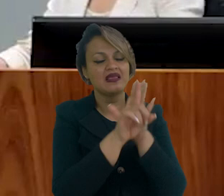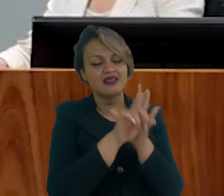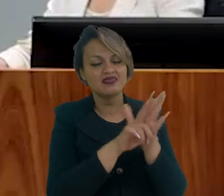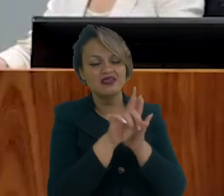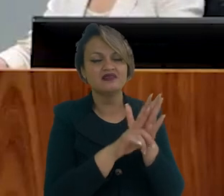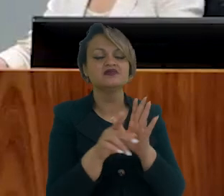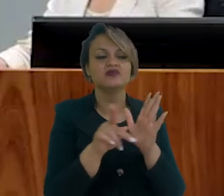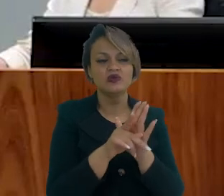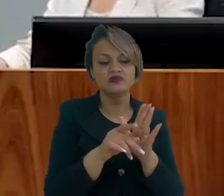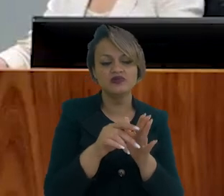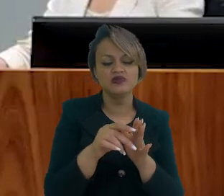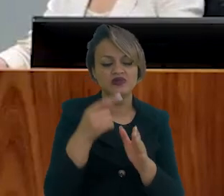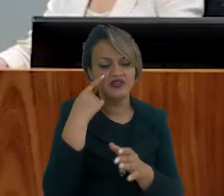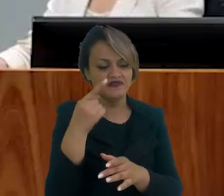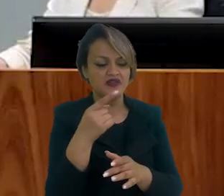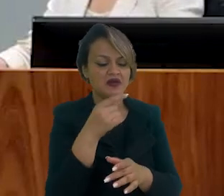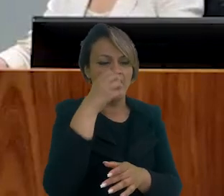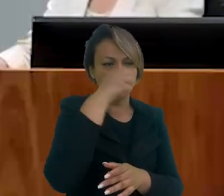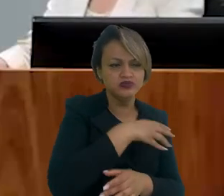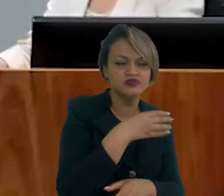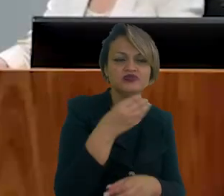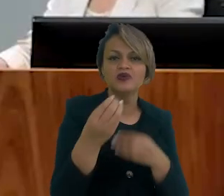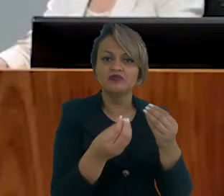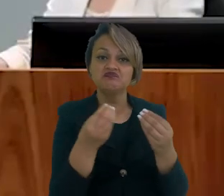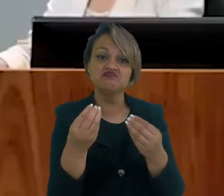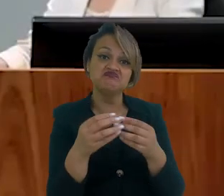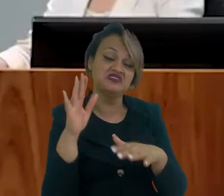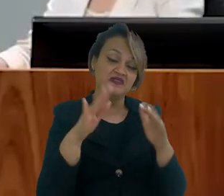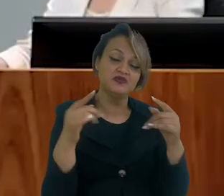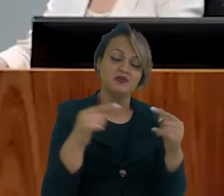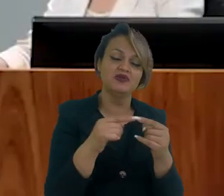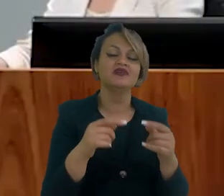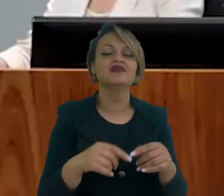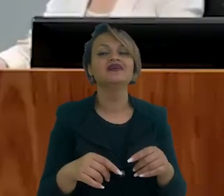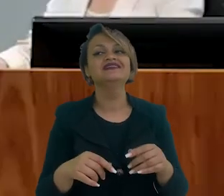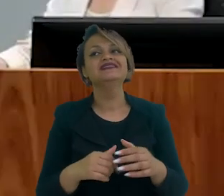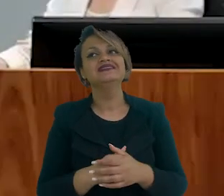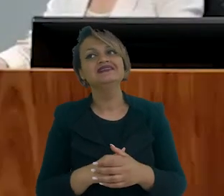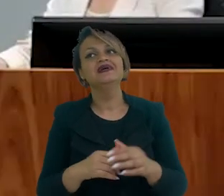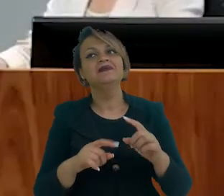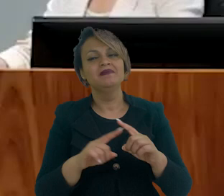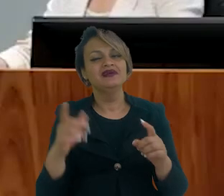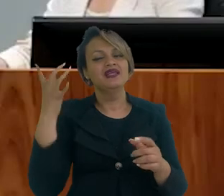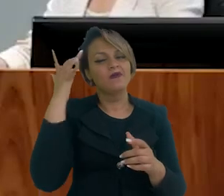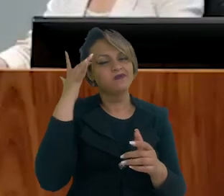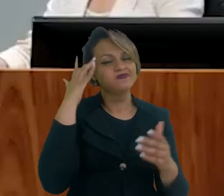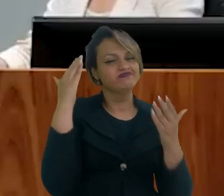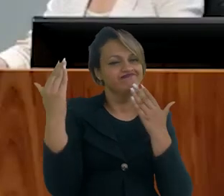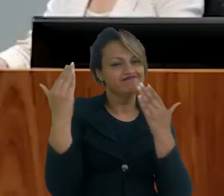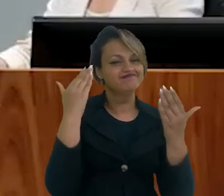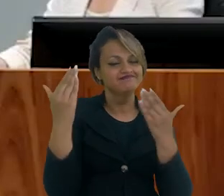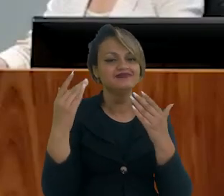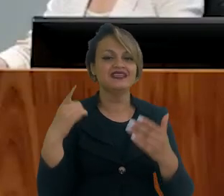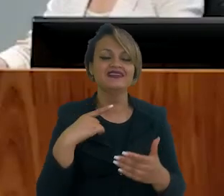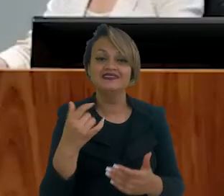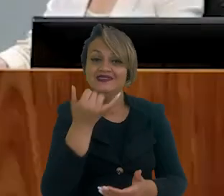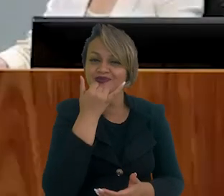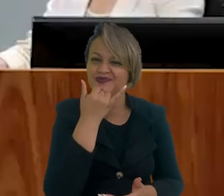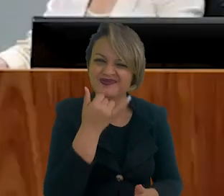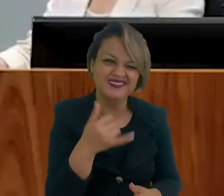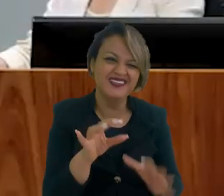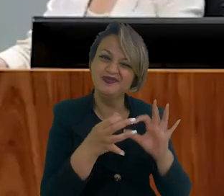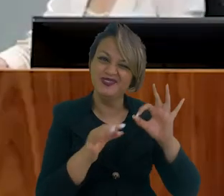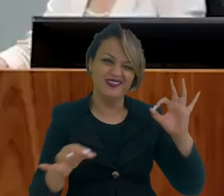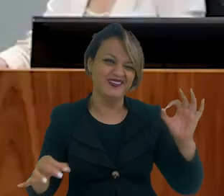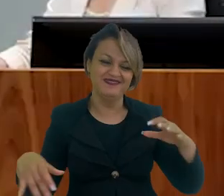pesando mais a mão ou menos talvez essas análises sistêmicas de abuso elas passam sentido mas